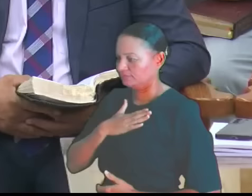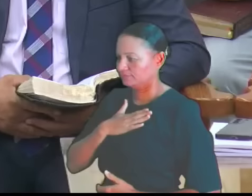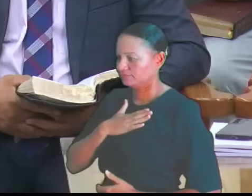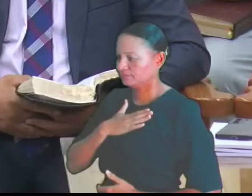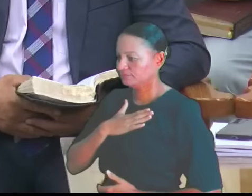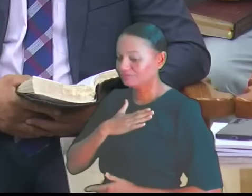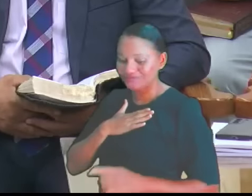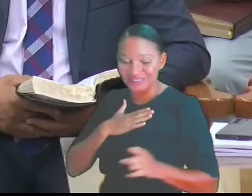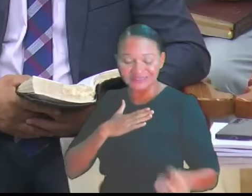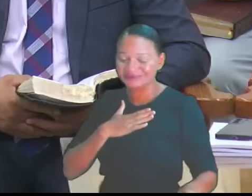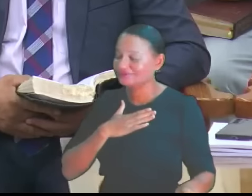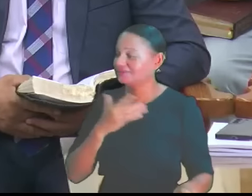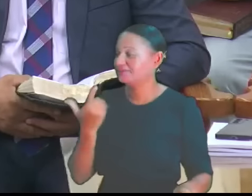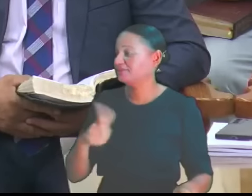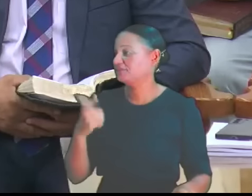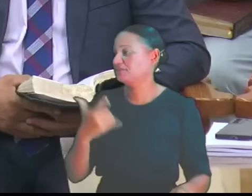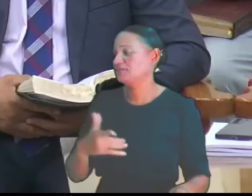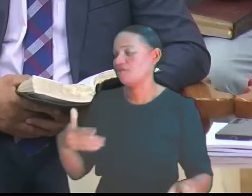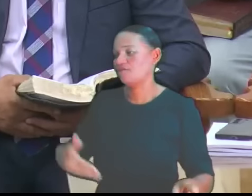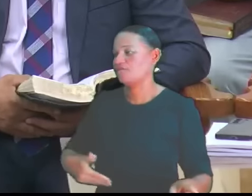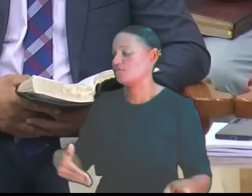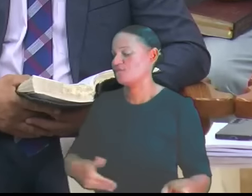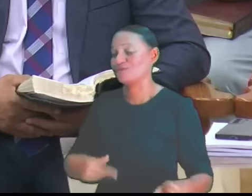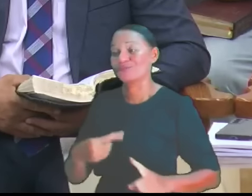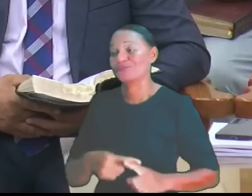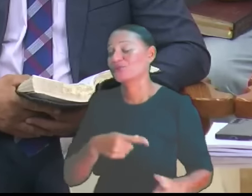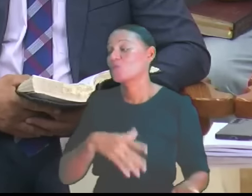com fome. A Bíblia diz que ele estava comendo pão e carne. O